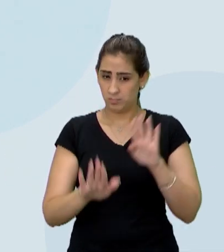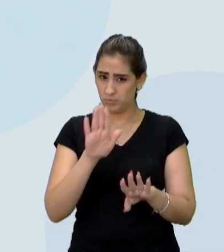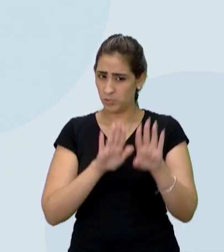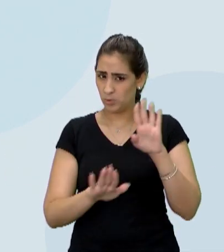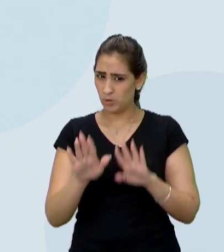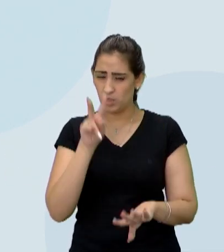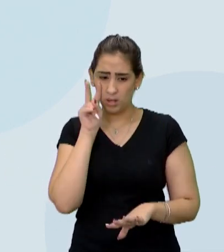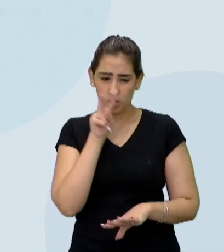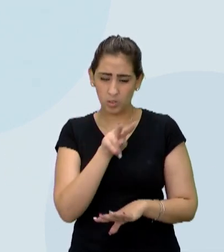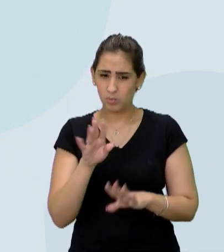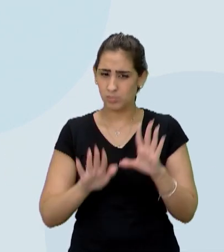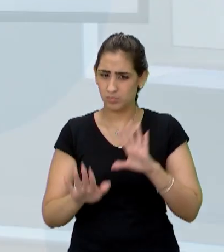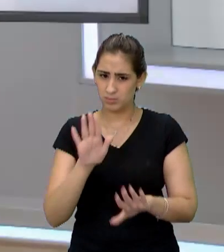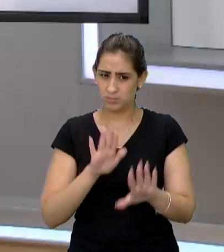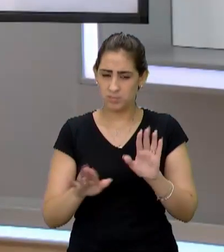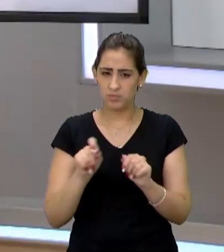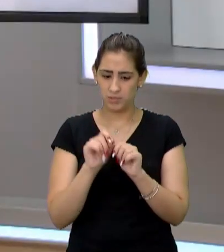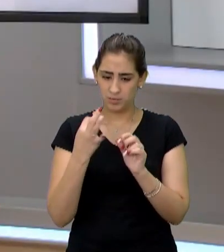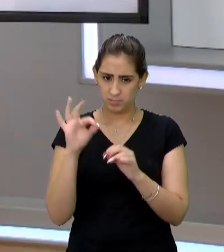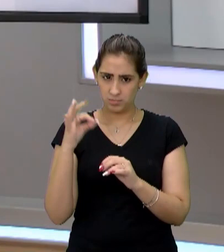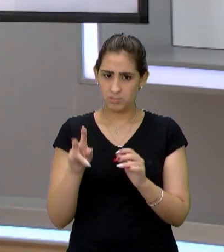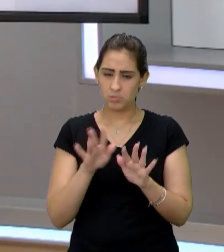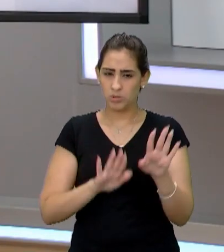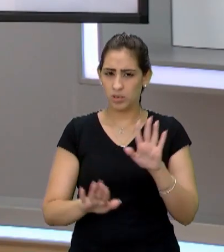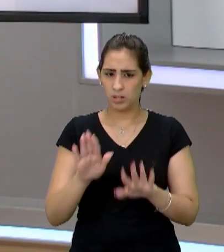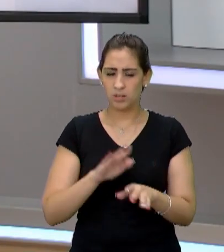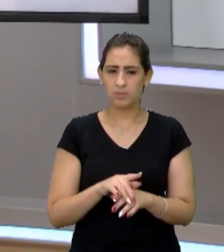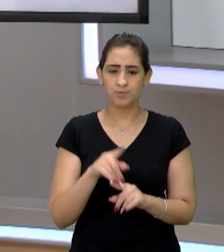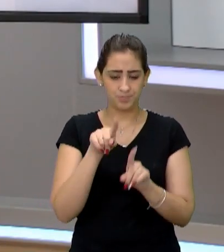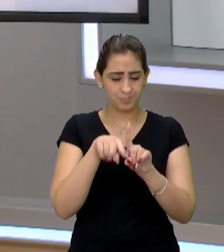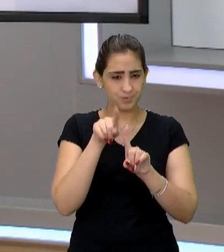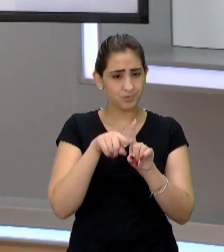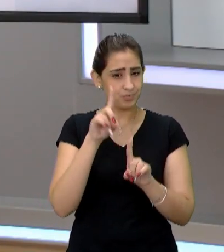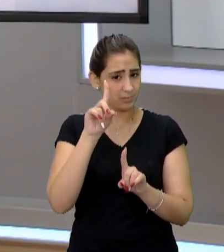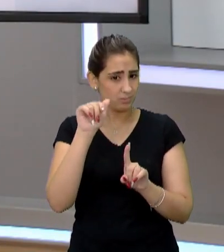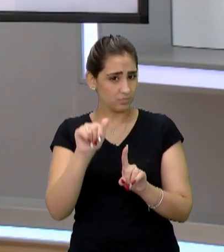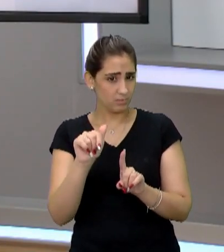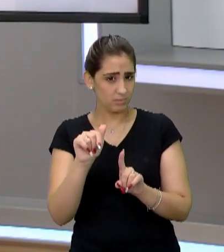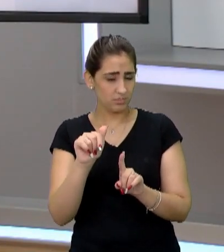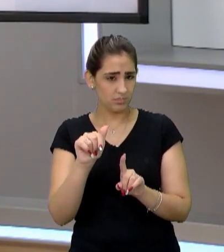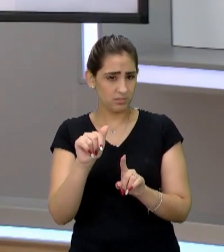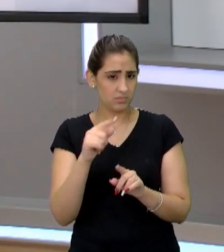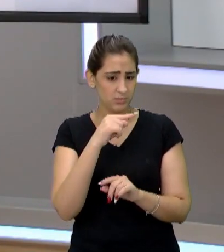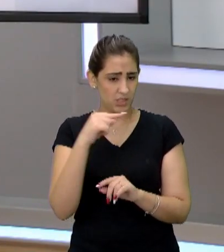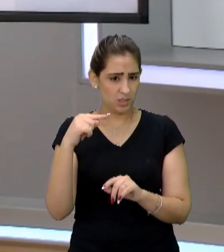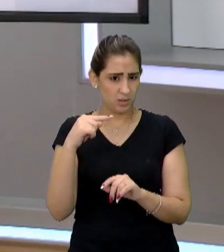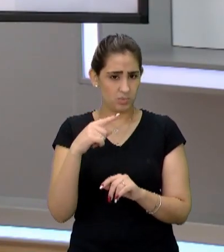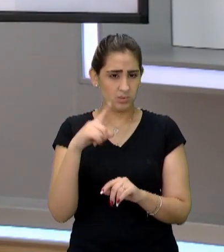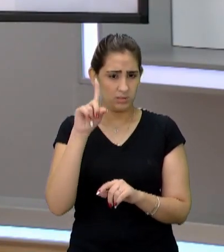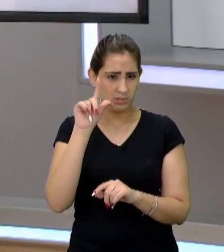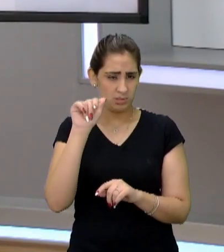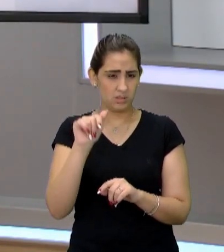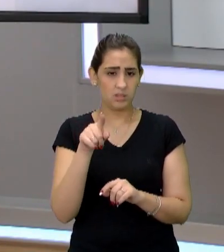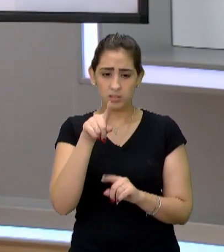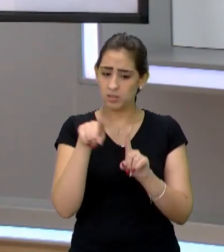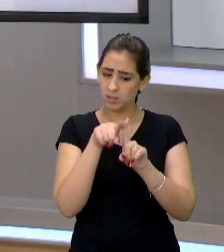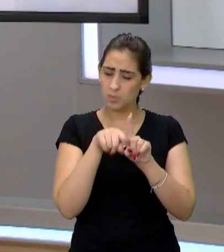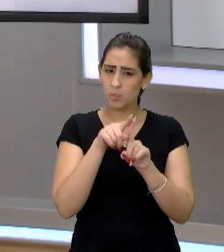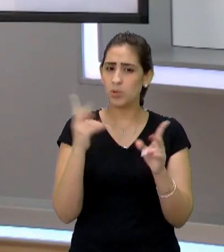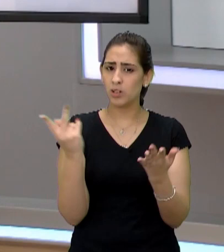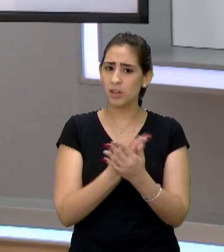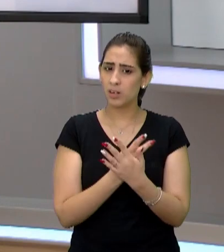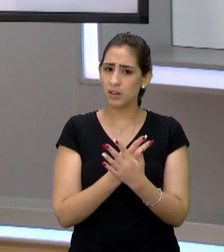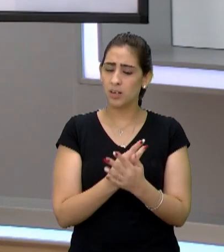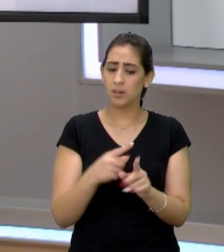bom? Porque a temperatura indicada no termômetro é menos 17. Só que a do termômetro está errada, ela está 9